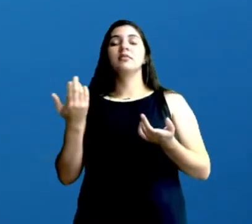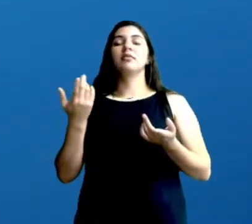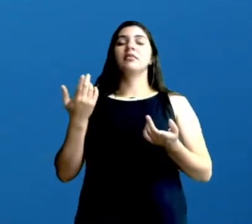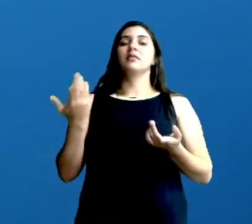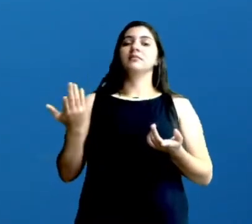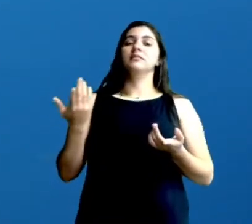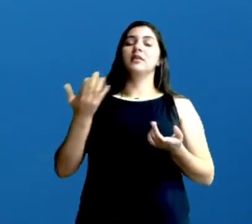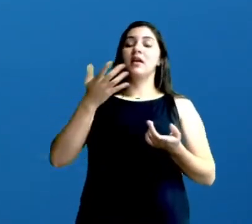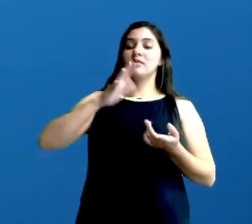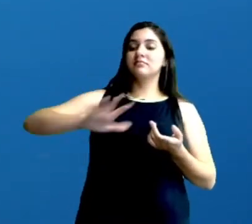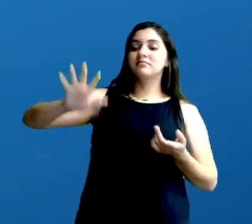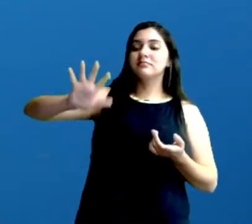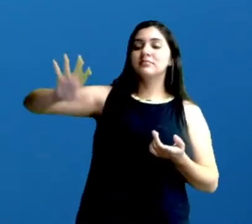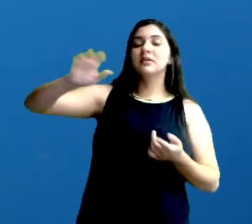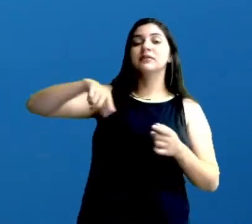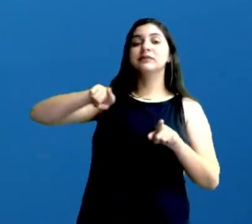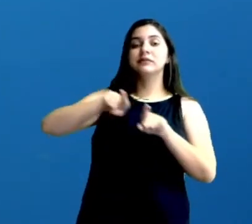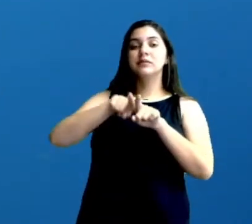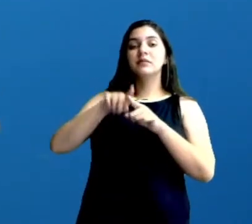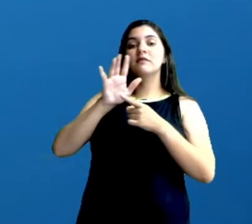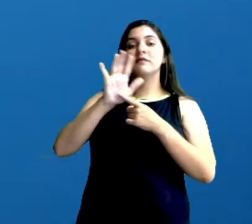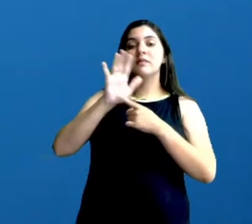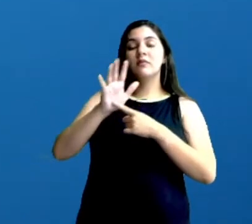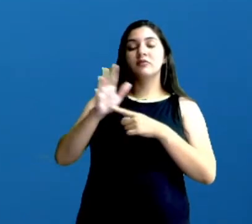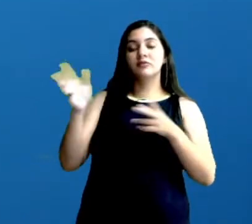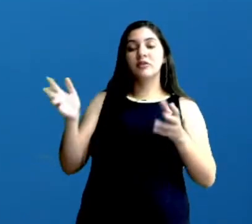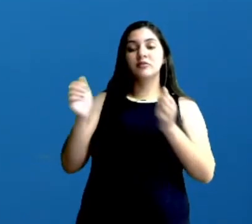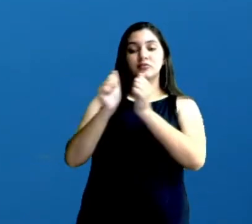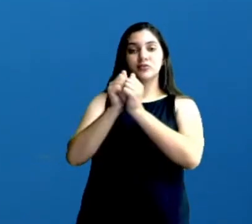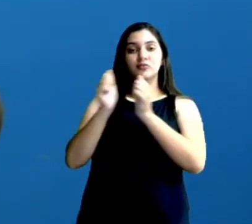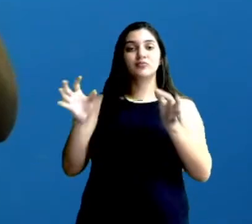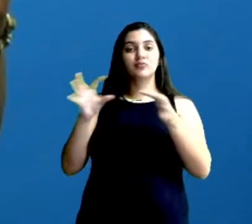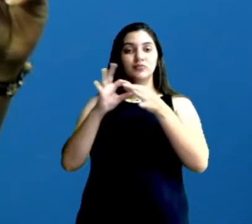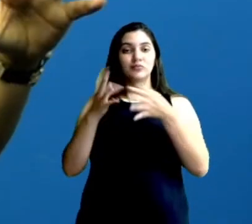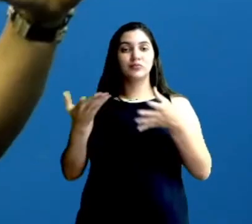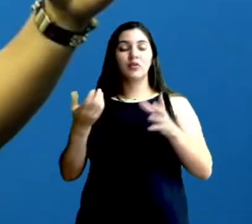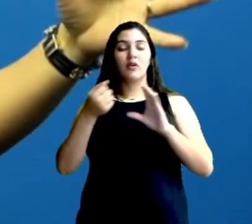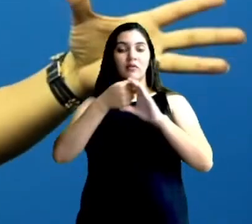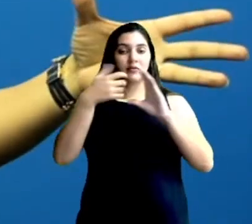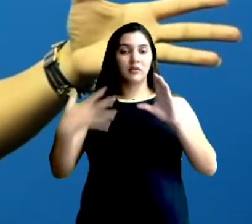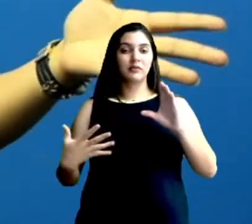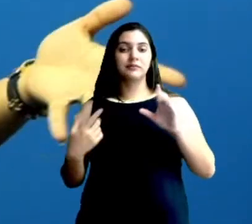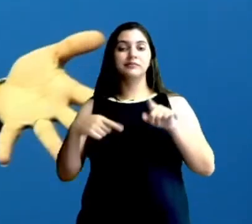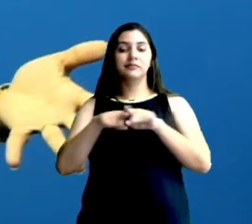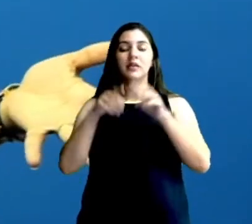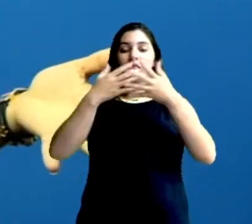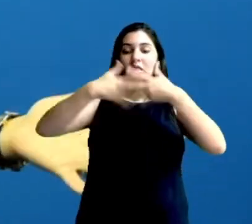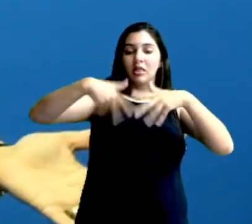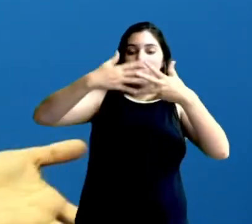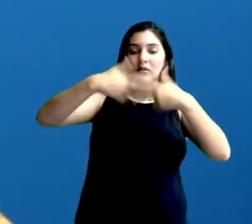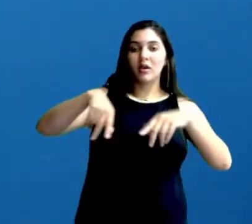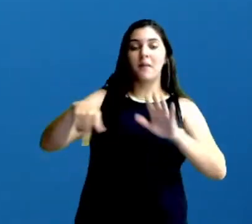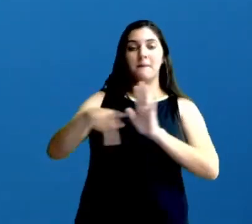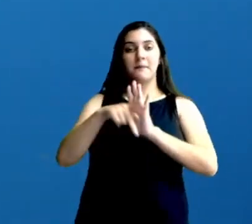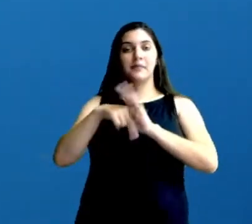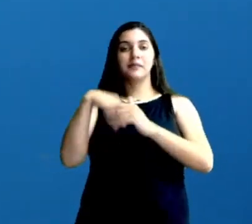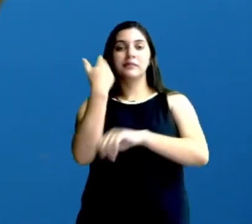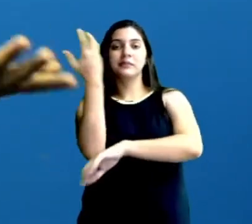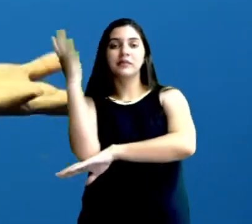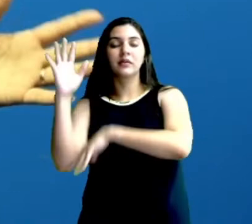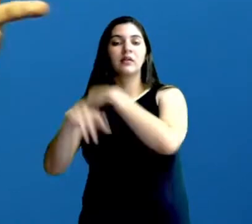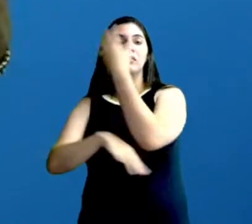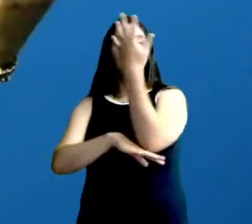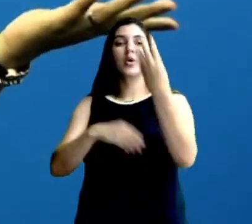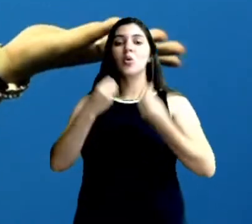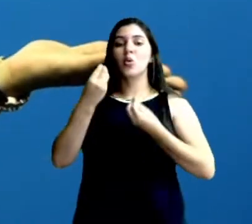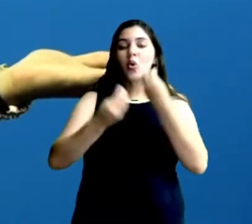paisagem também vai trazer consigo essas mudanças nos aspectos, né? São os aspectos naturais da própria natureza, de como ela